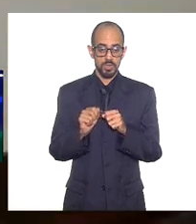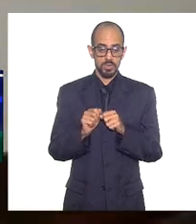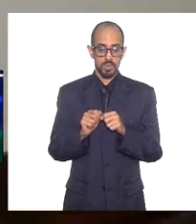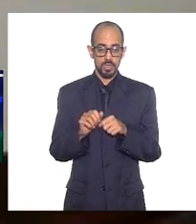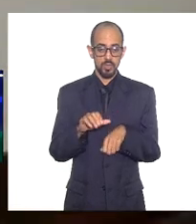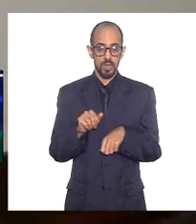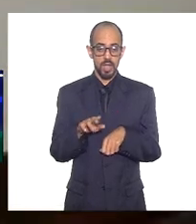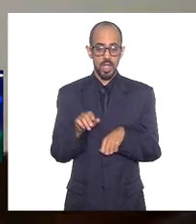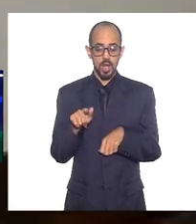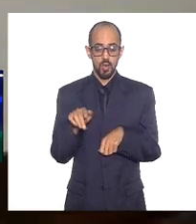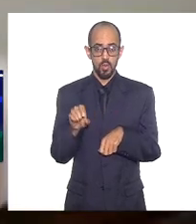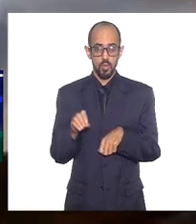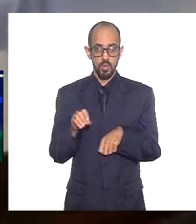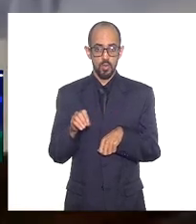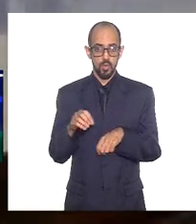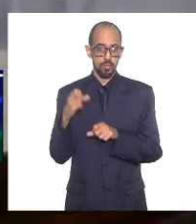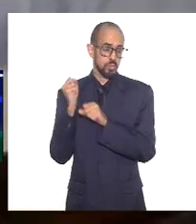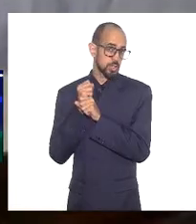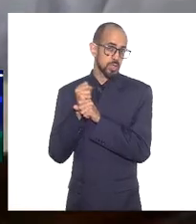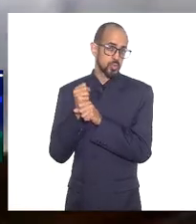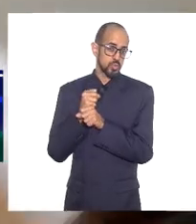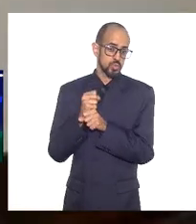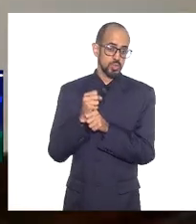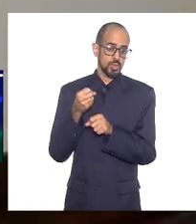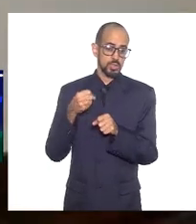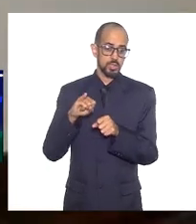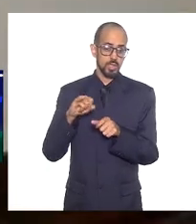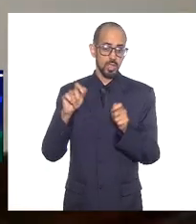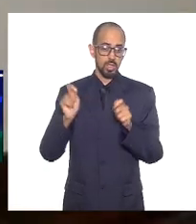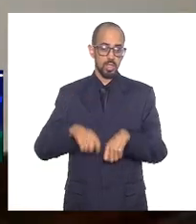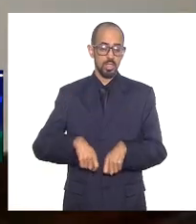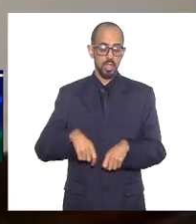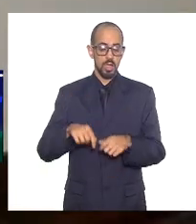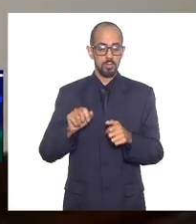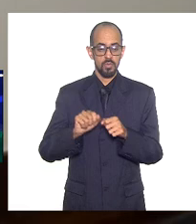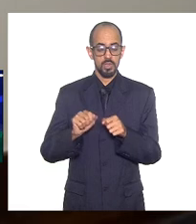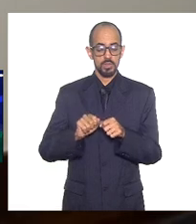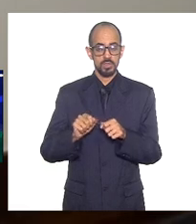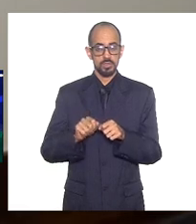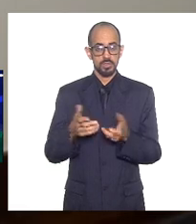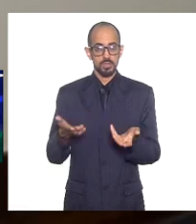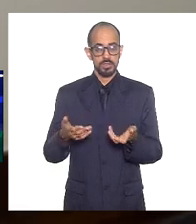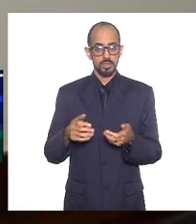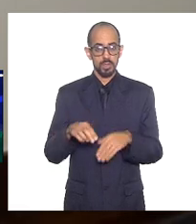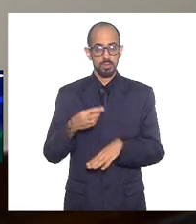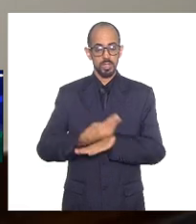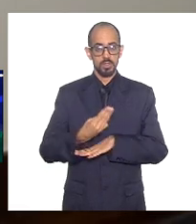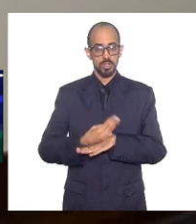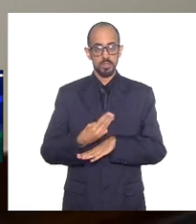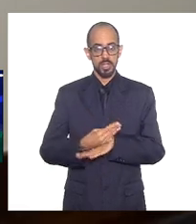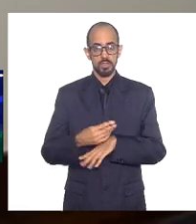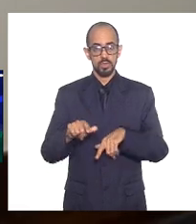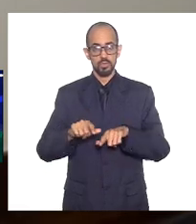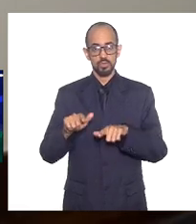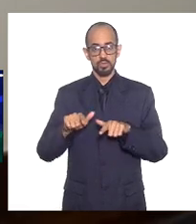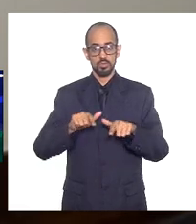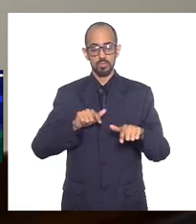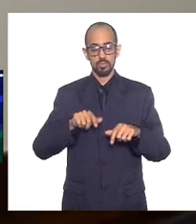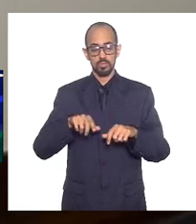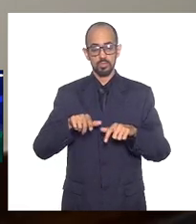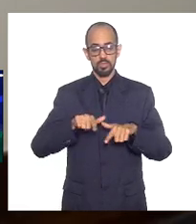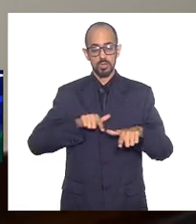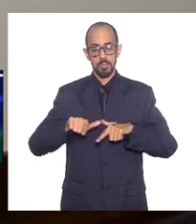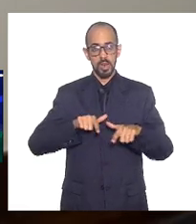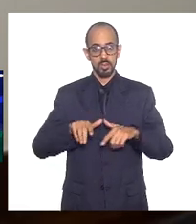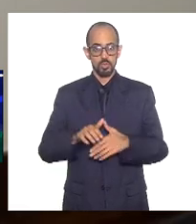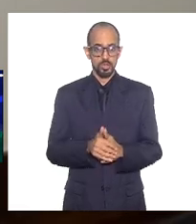docente por décadas? Se poderão evitar tudo isso terceirizando a mão de obra. Na educação profissional, nessa nova reforma do ensino